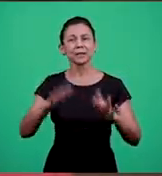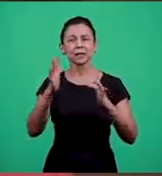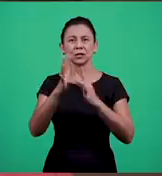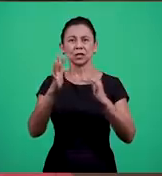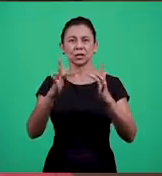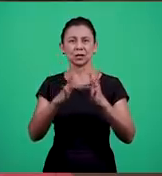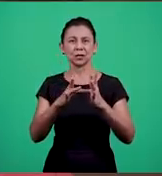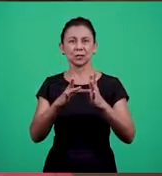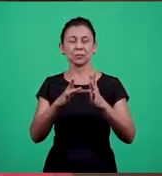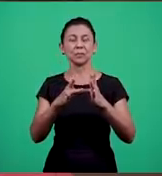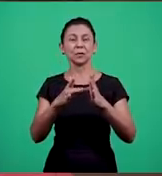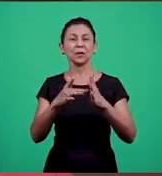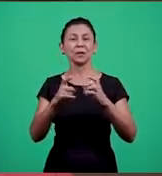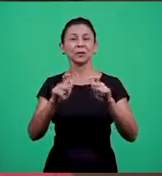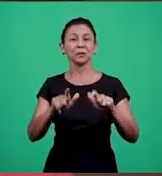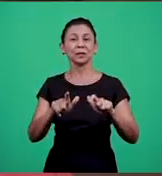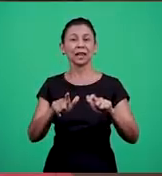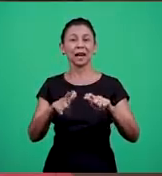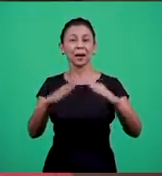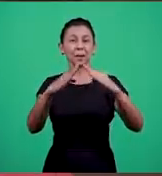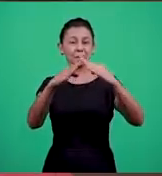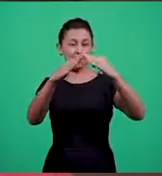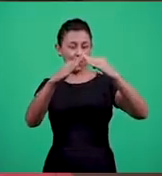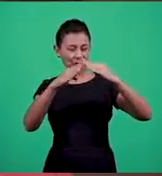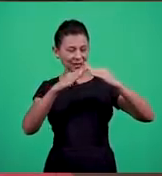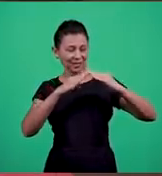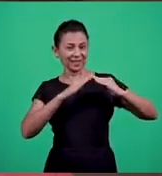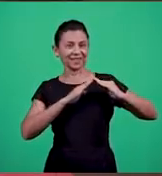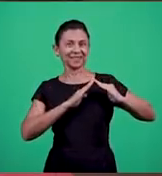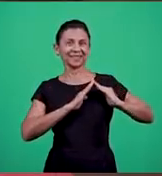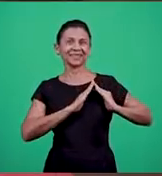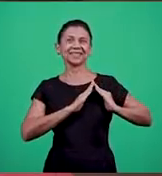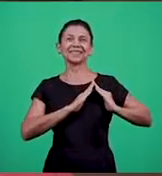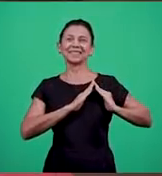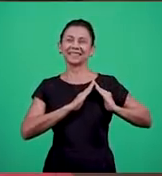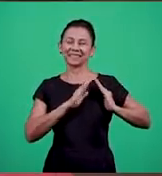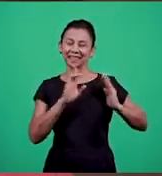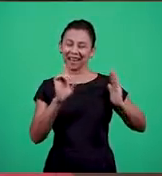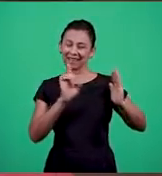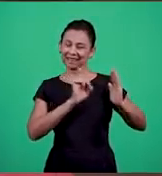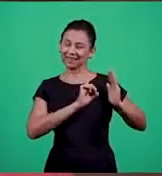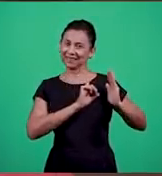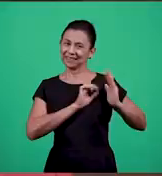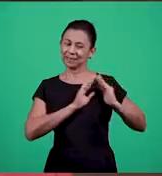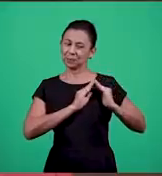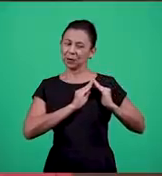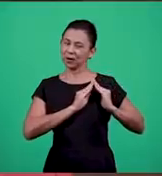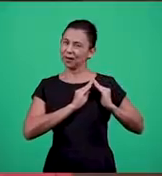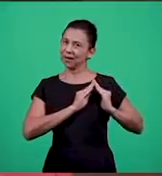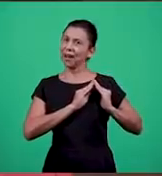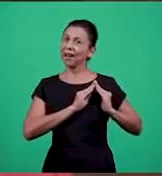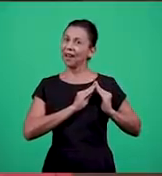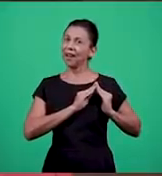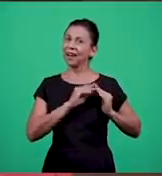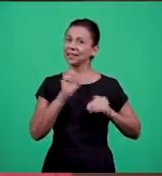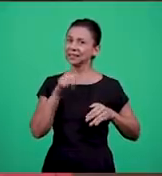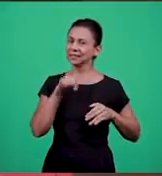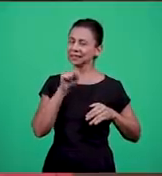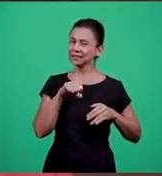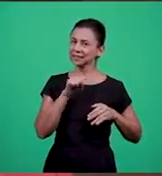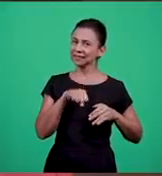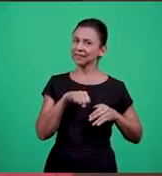bonito. Jesus mora no meu coração. Muito bem,